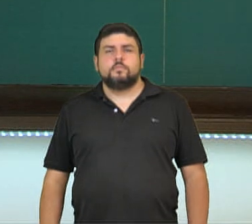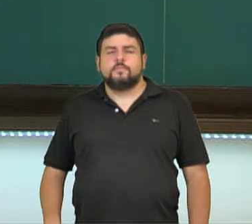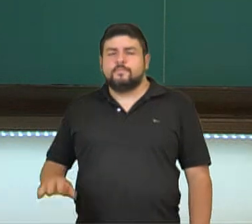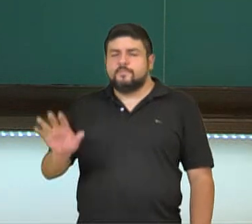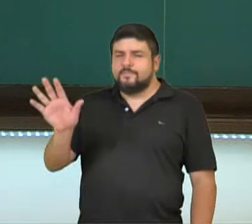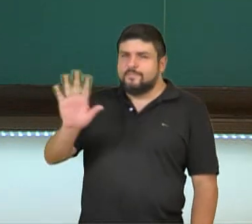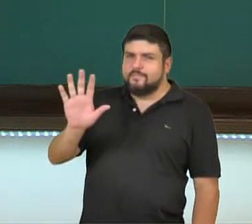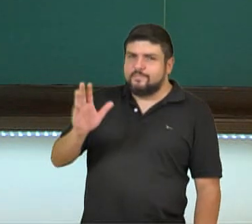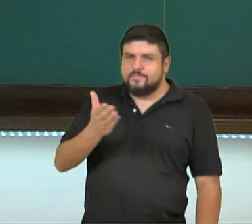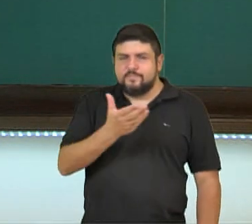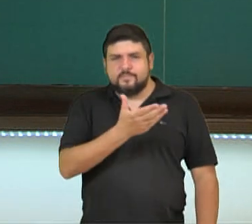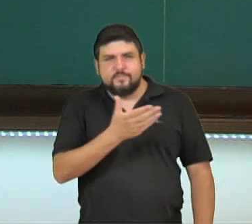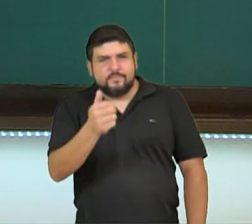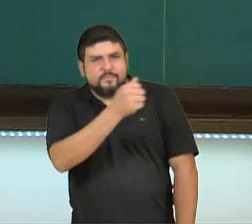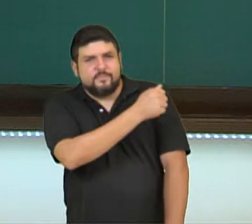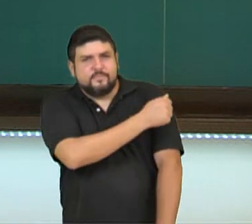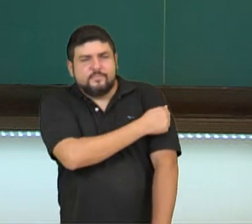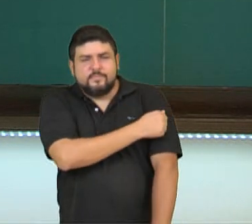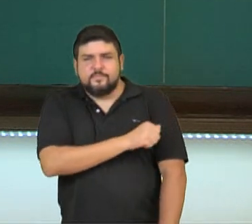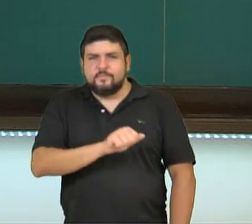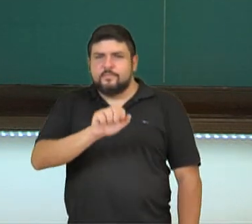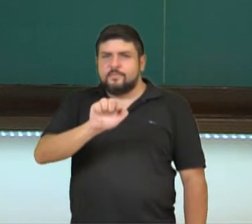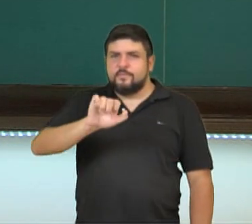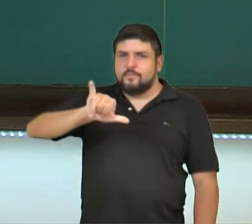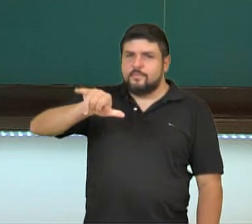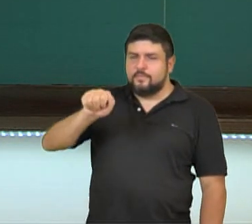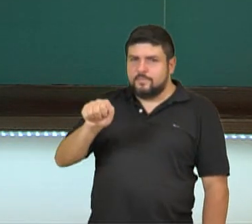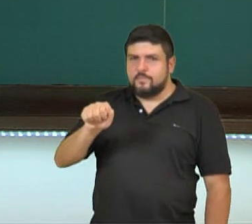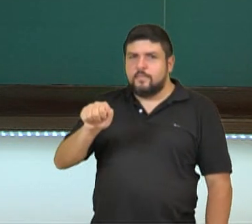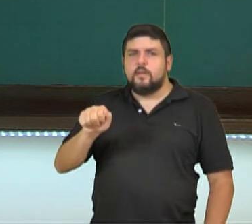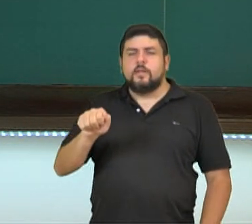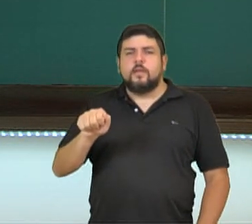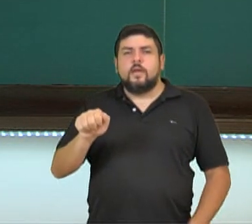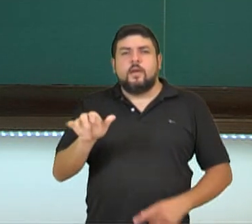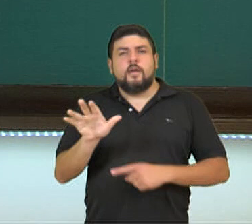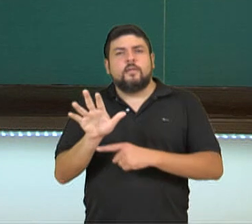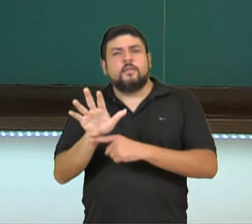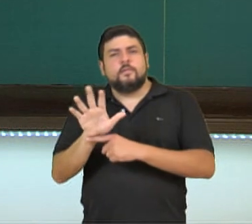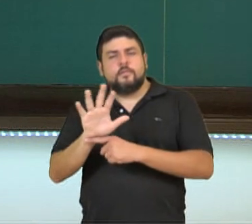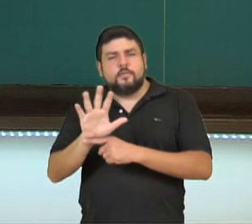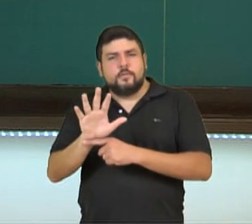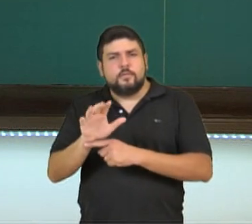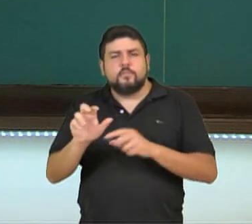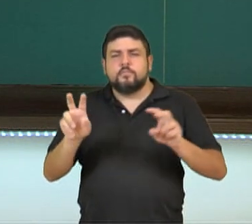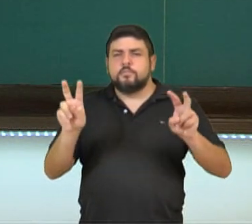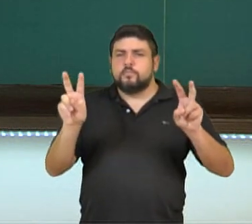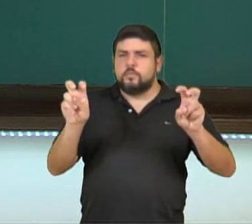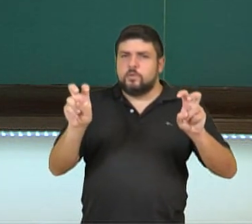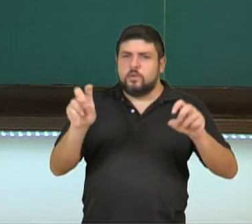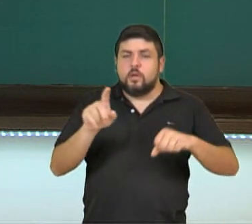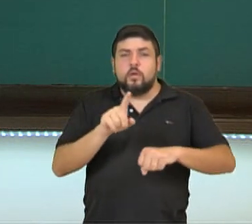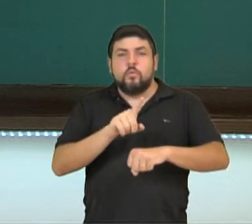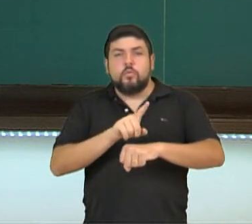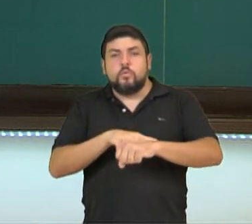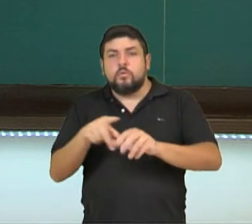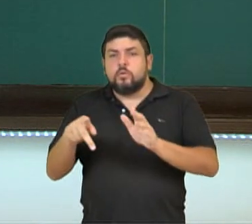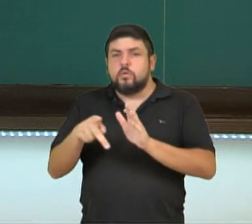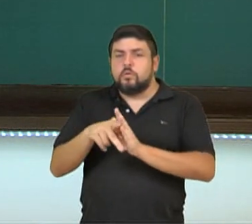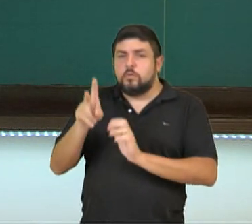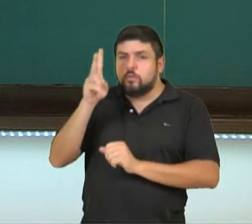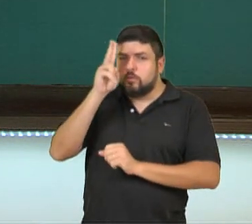Olá, estudante da educação de jovens e adultos. Neste vídeo nós vamos falar sobre tempo histórico, mudanças